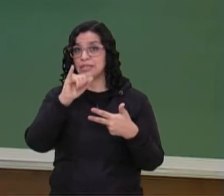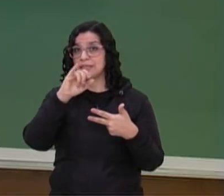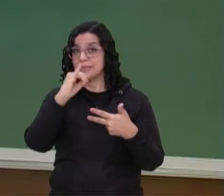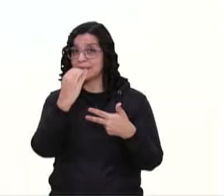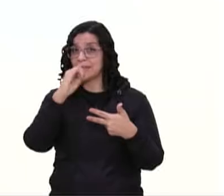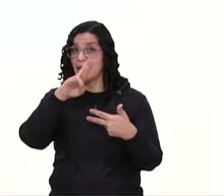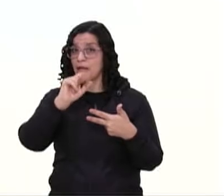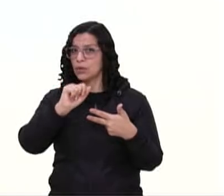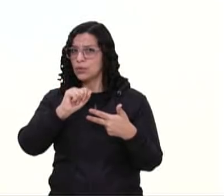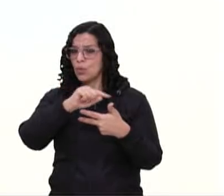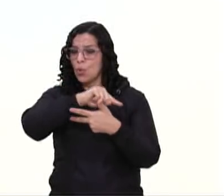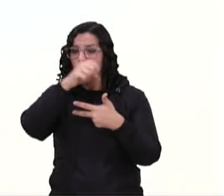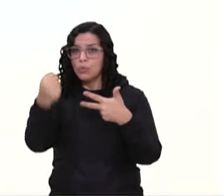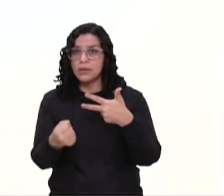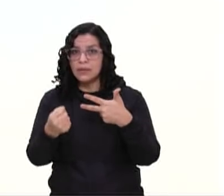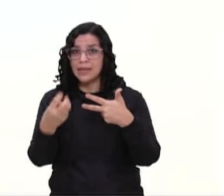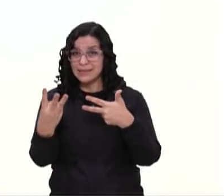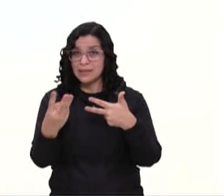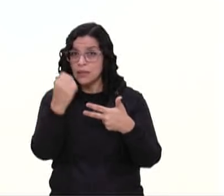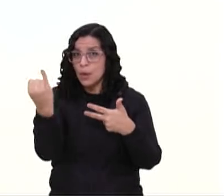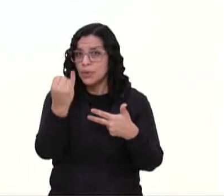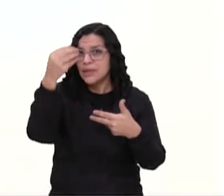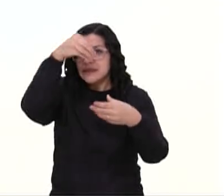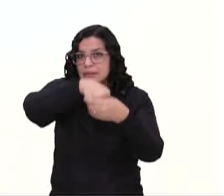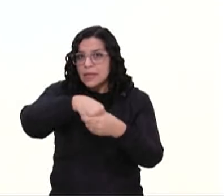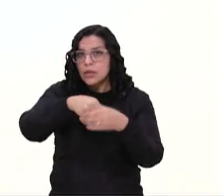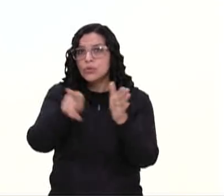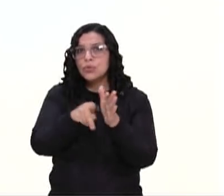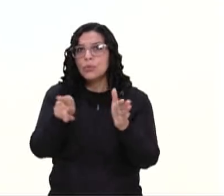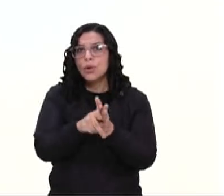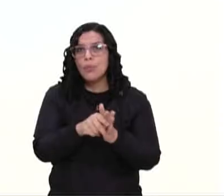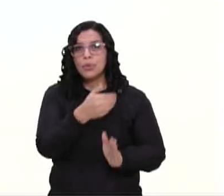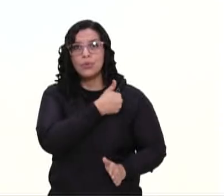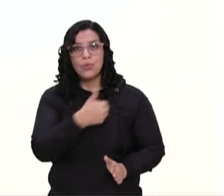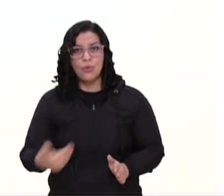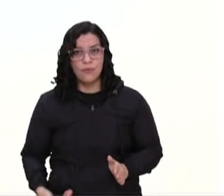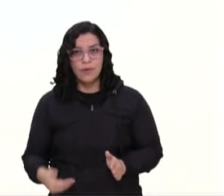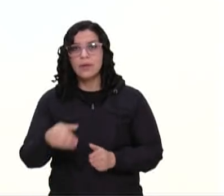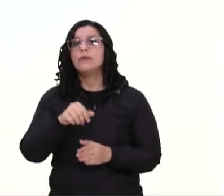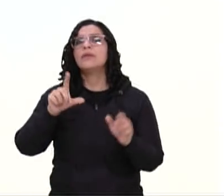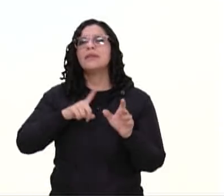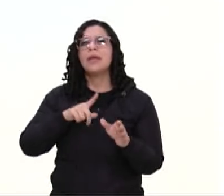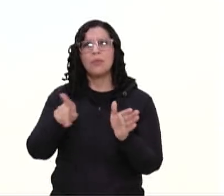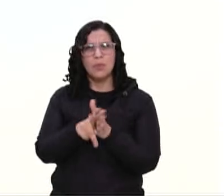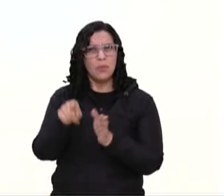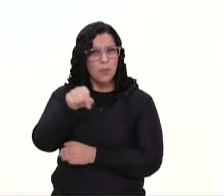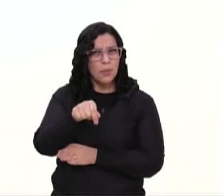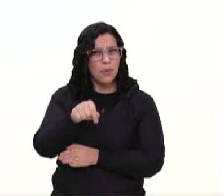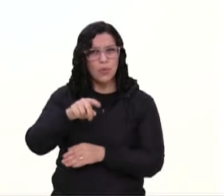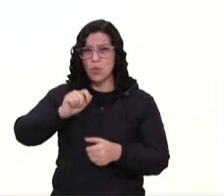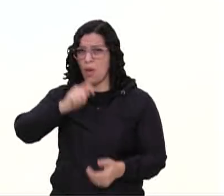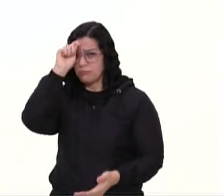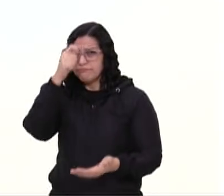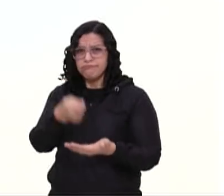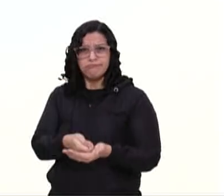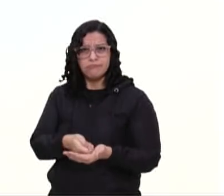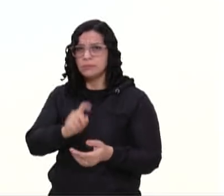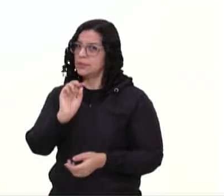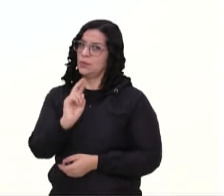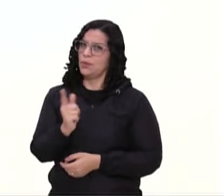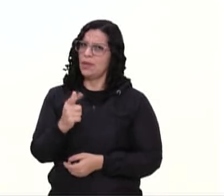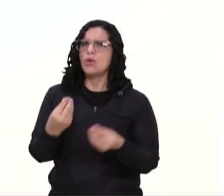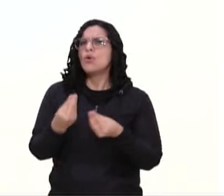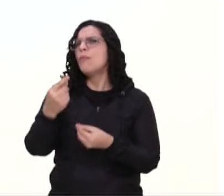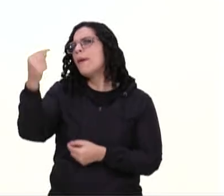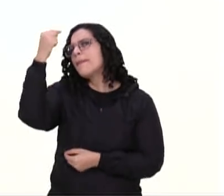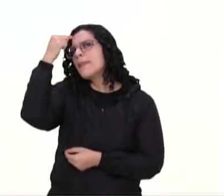é importante para um governo republicano? Centralizar o poder não cria uma forma de poder autoritário? Como